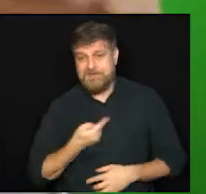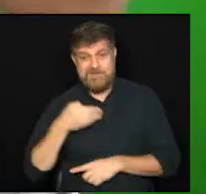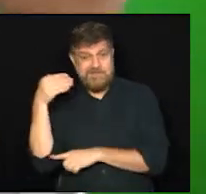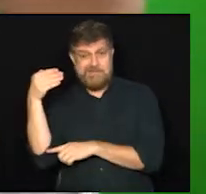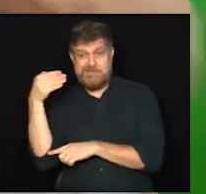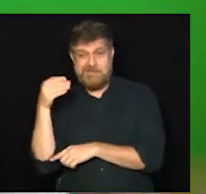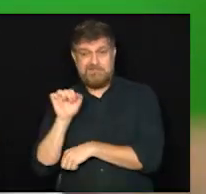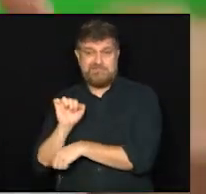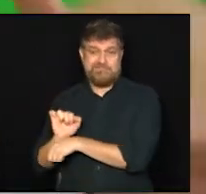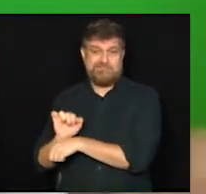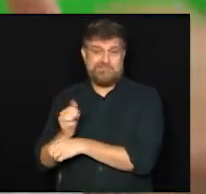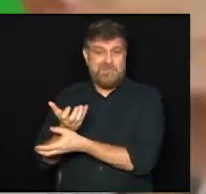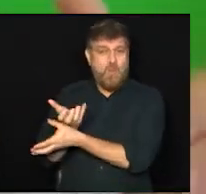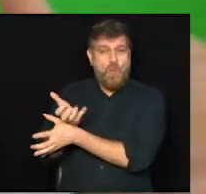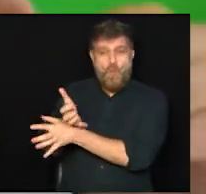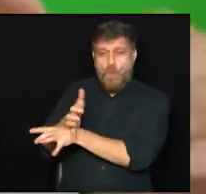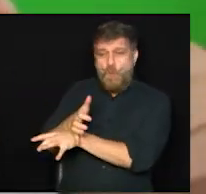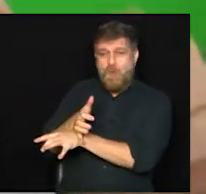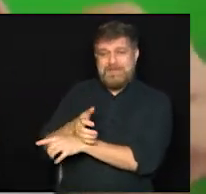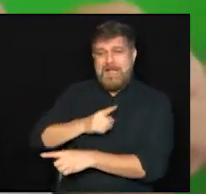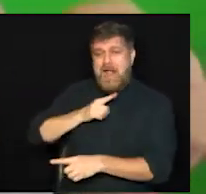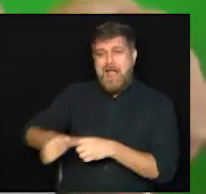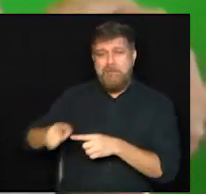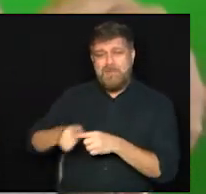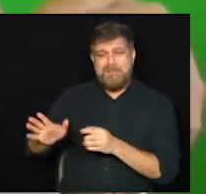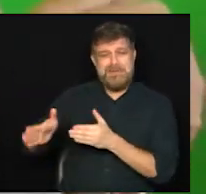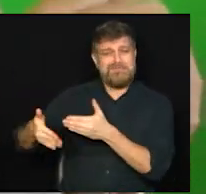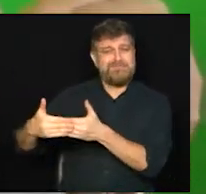ficamos impedidos de trabalhar, vereadores.